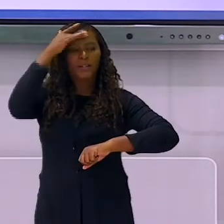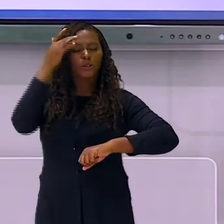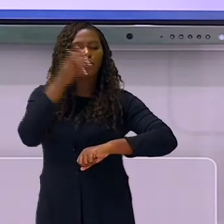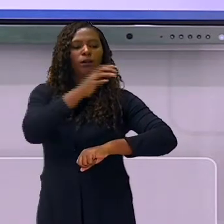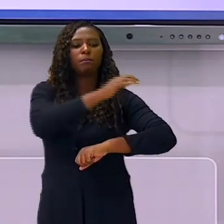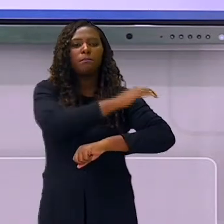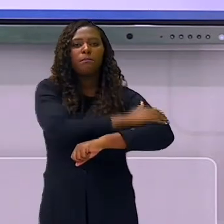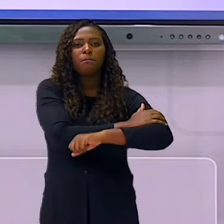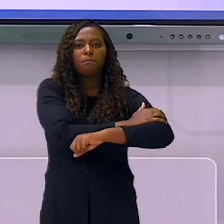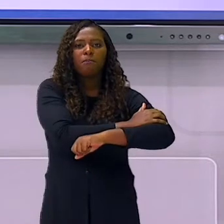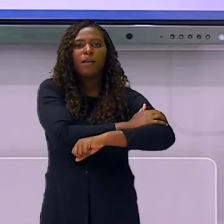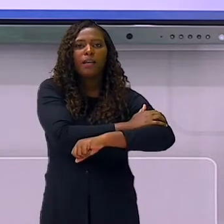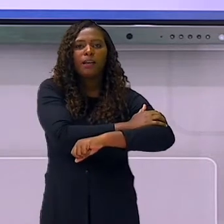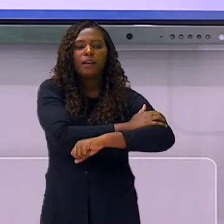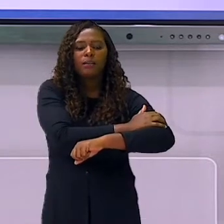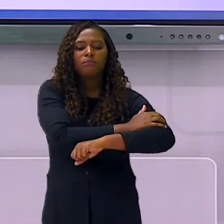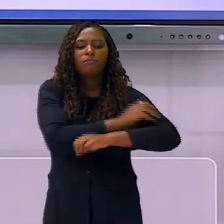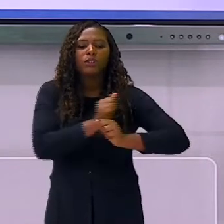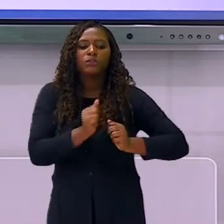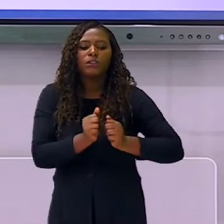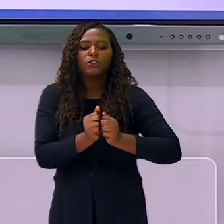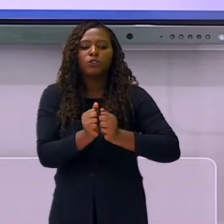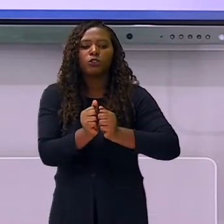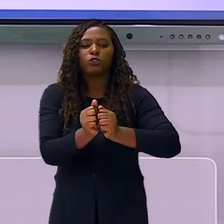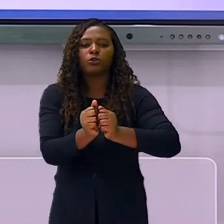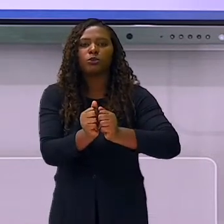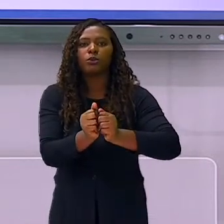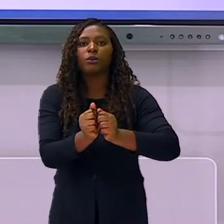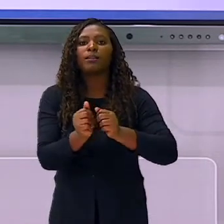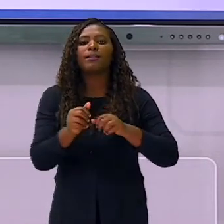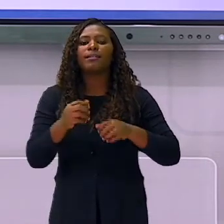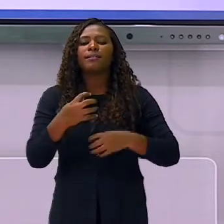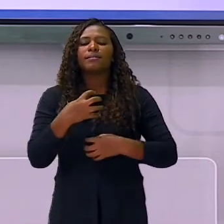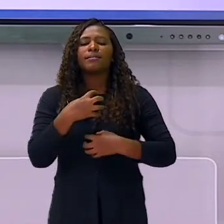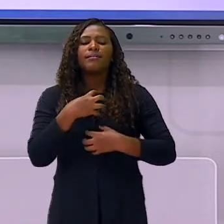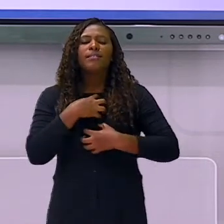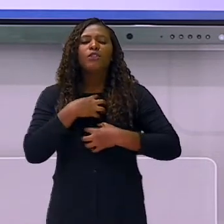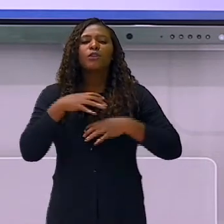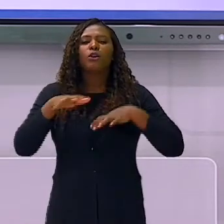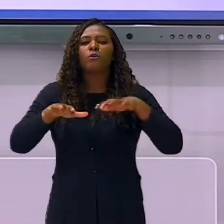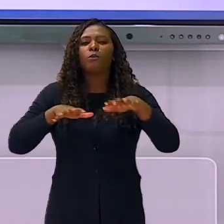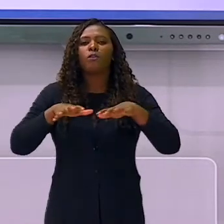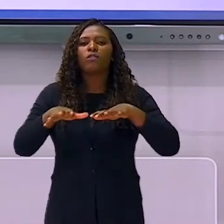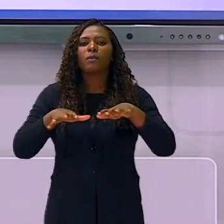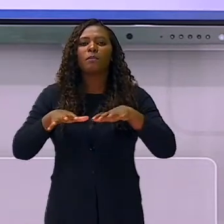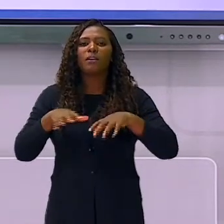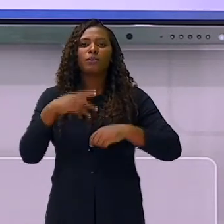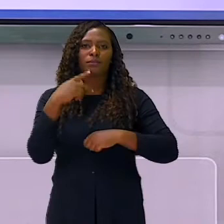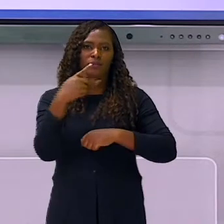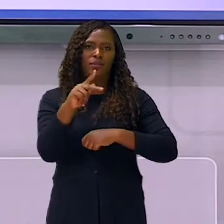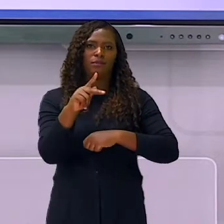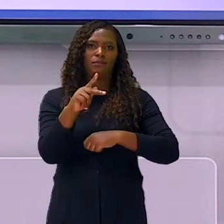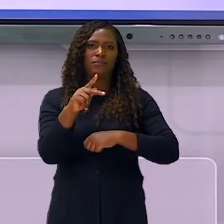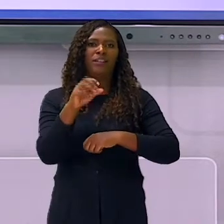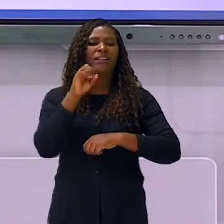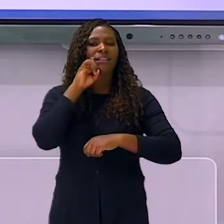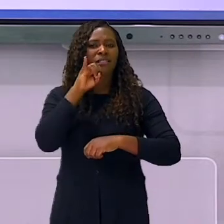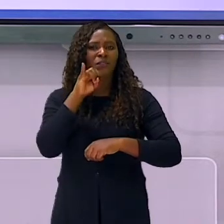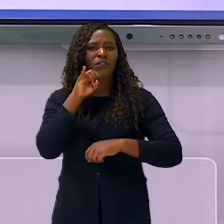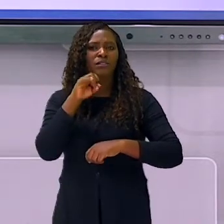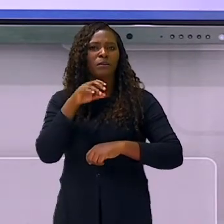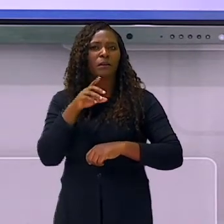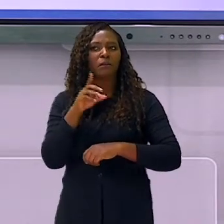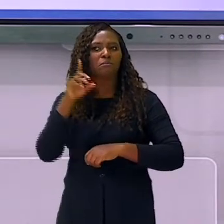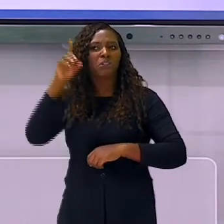deficiência visual consegue sentir seus movimentos. Se você for para um lado ou para o outro, ele